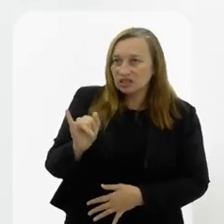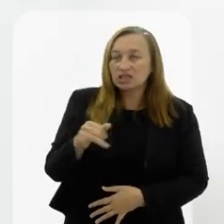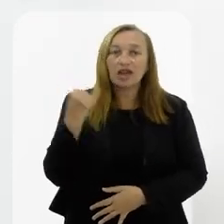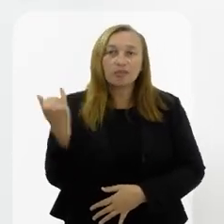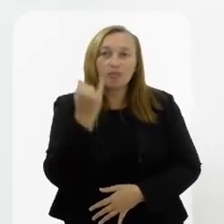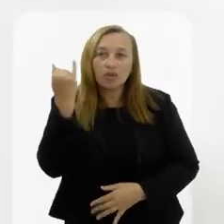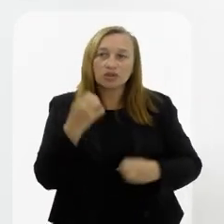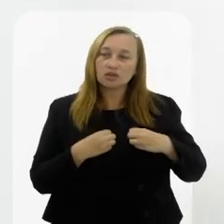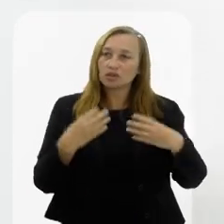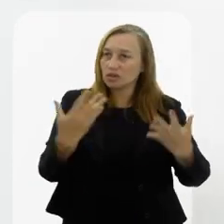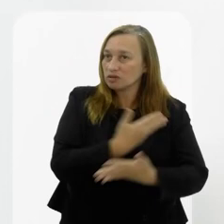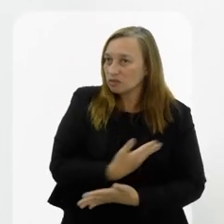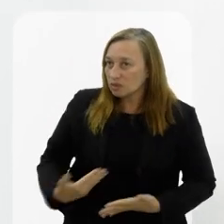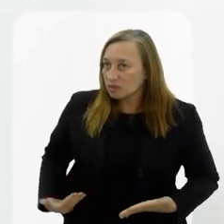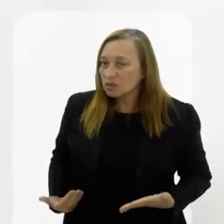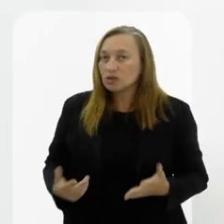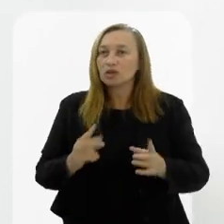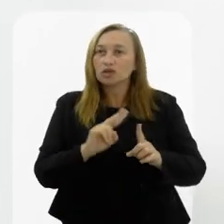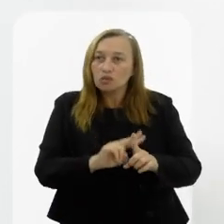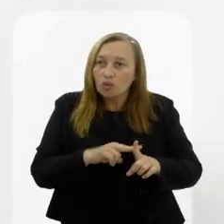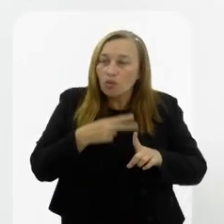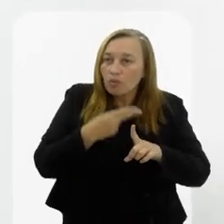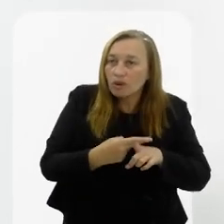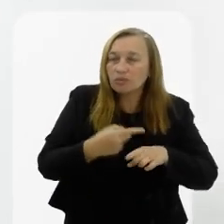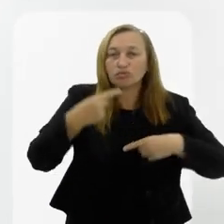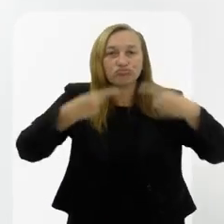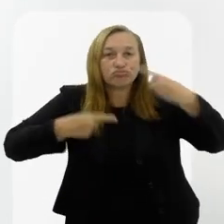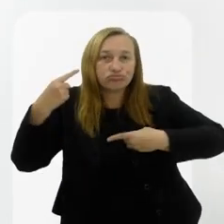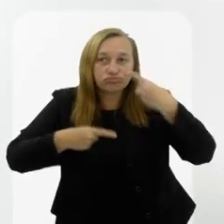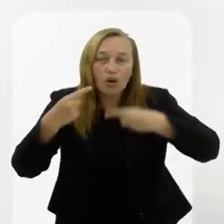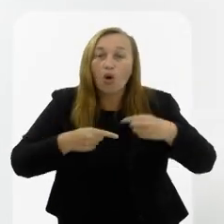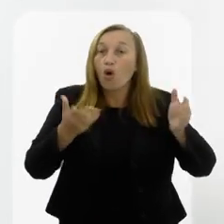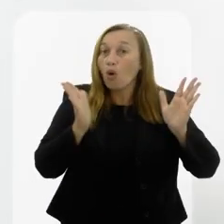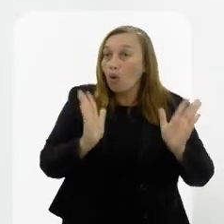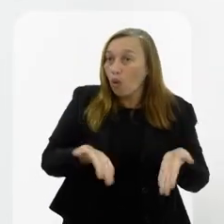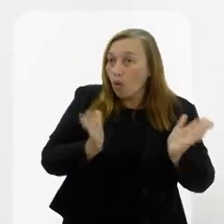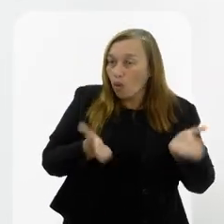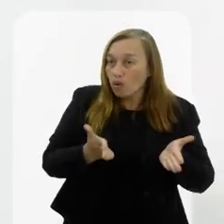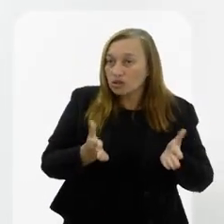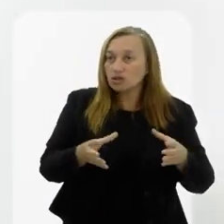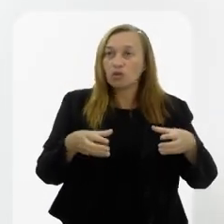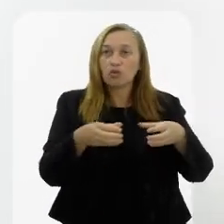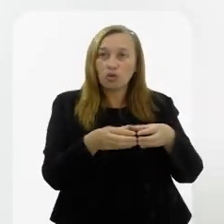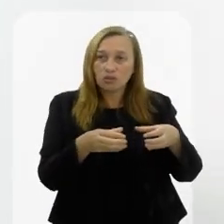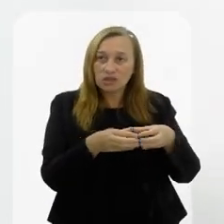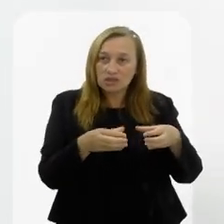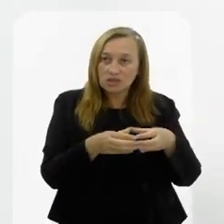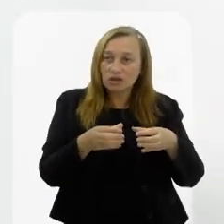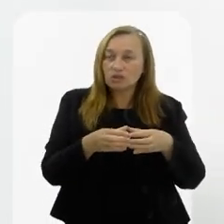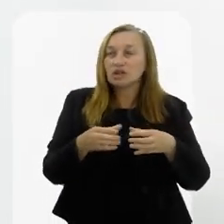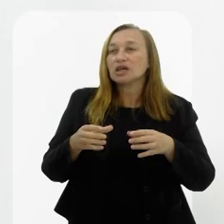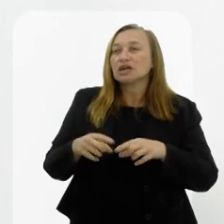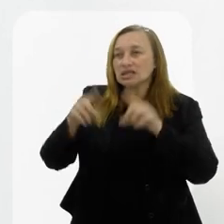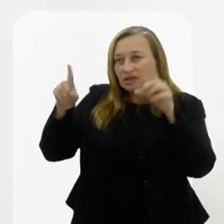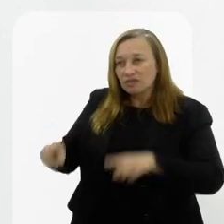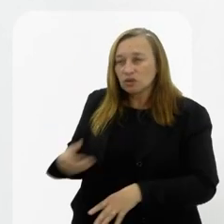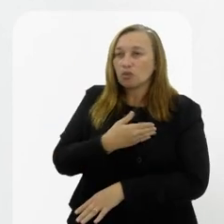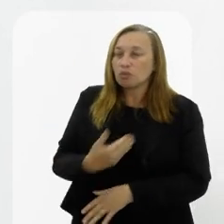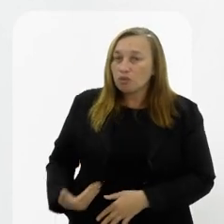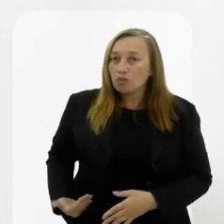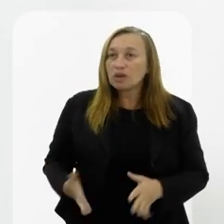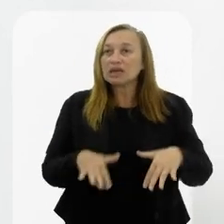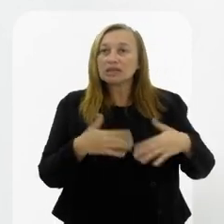acompanhe as audiências públicas, que são os desdobramentos desse debate. Hoje, eu presido a Comissão de